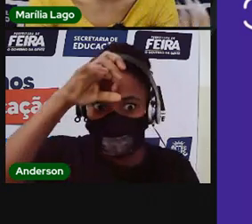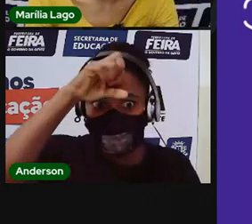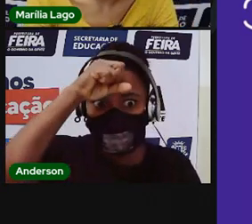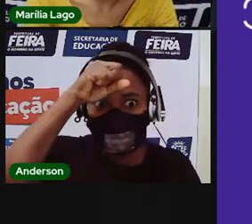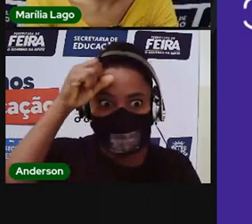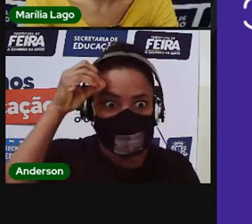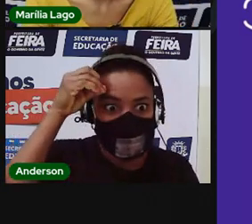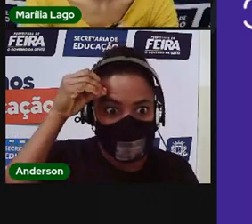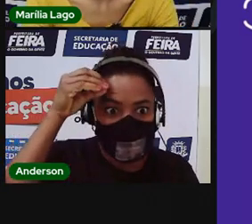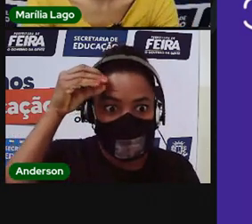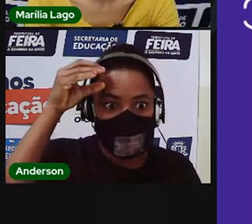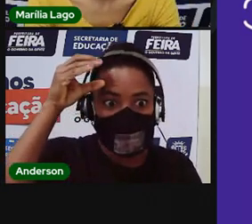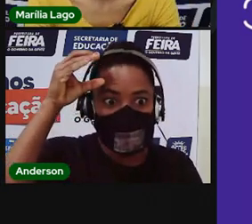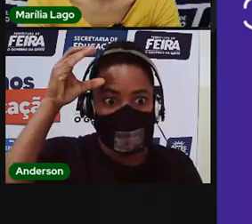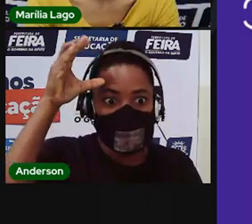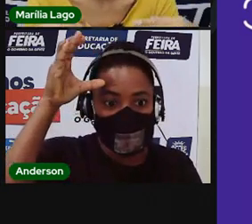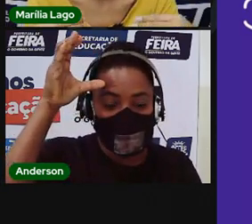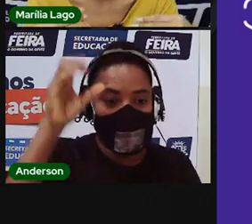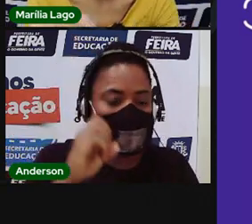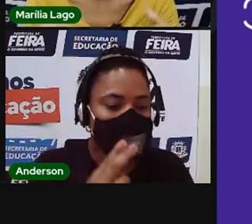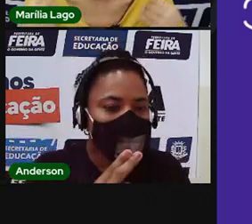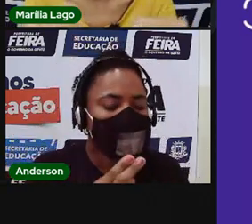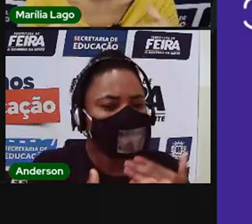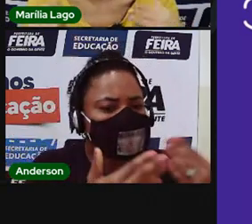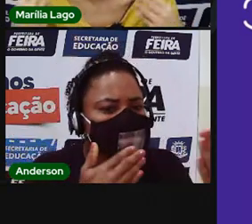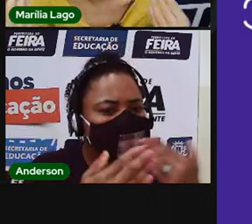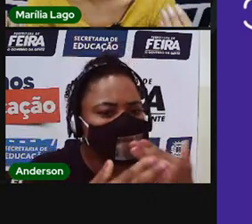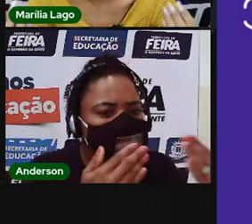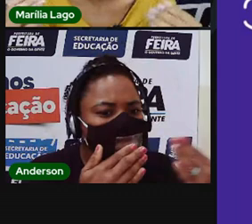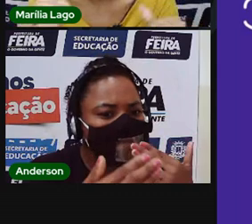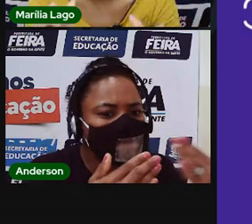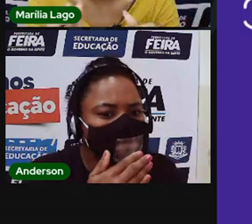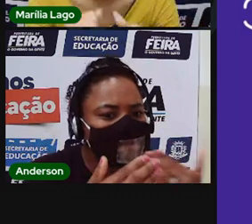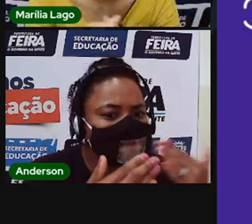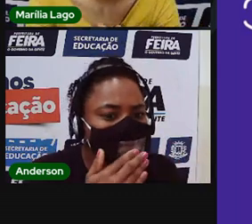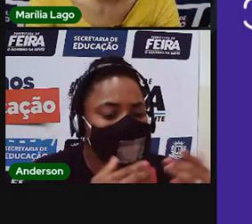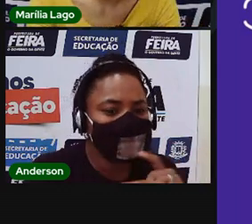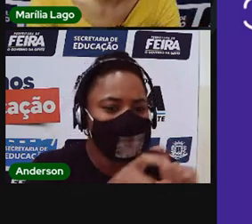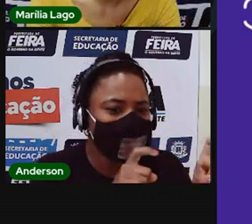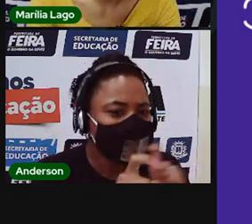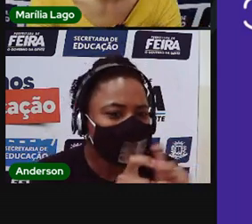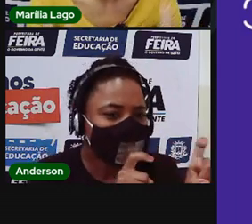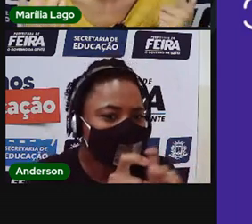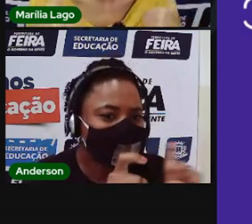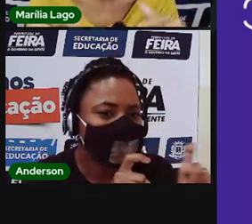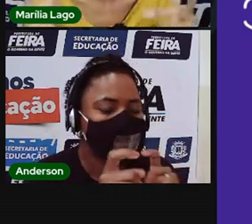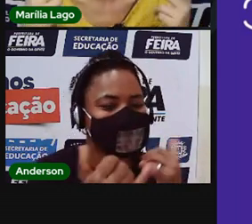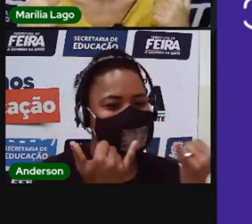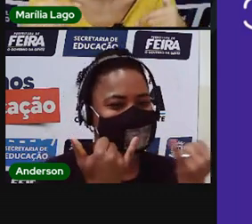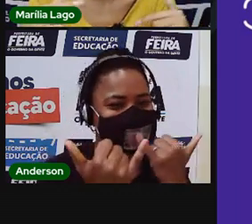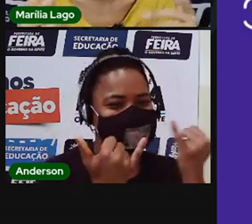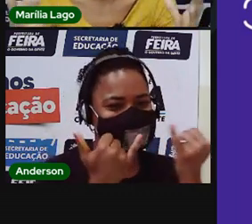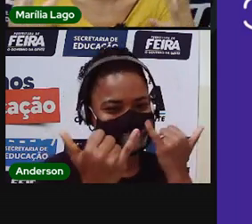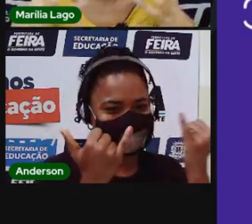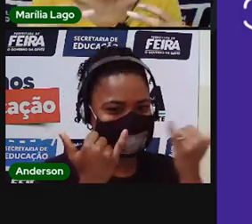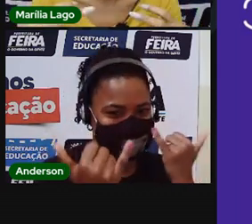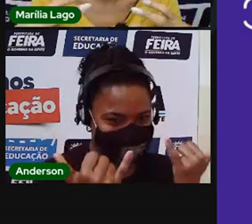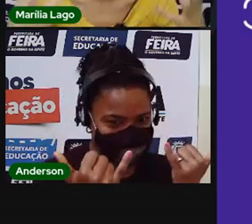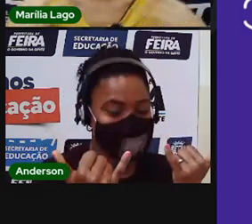nossas opiniões, né? Entendendo, ouvindo outras percepções. E isso